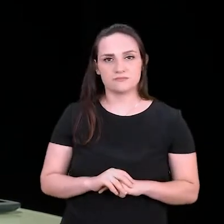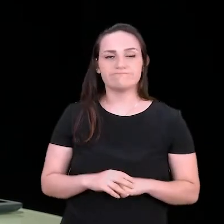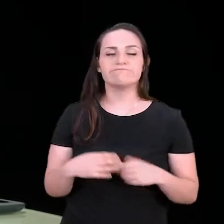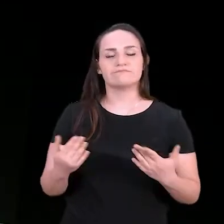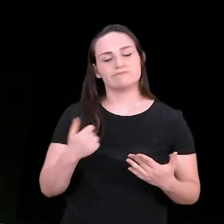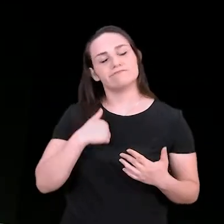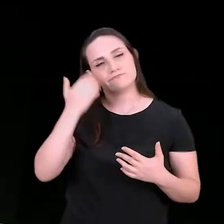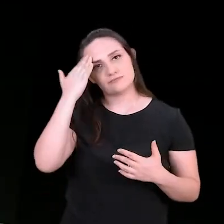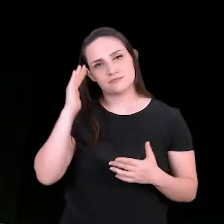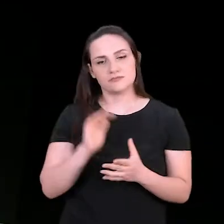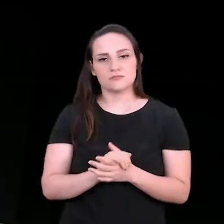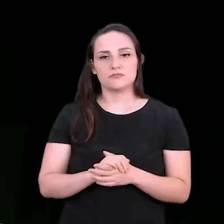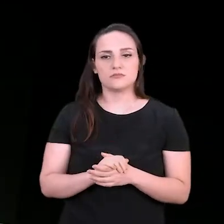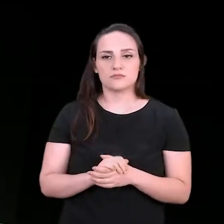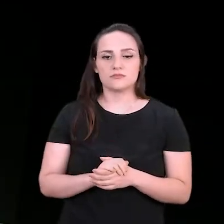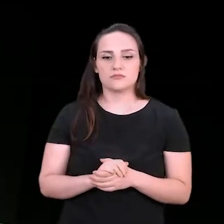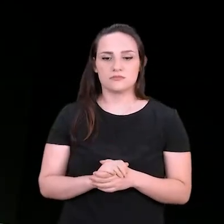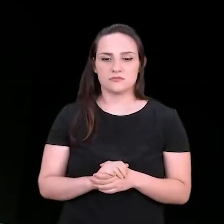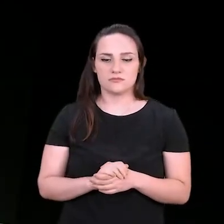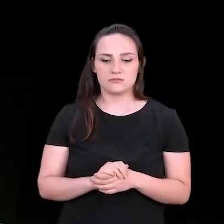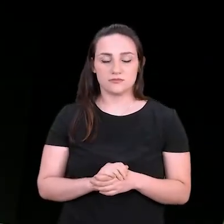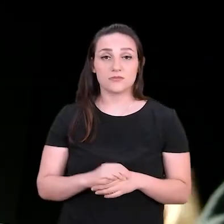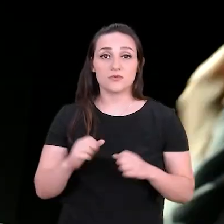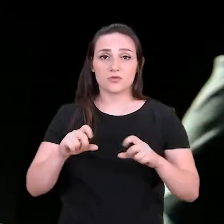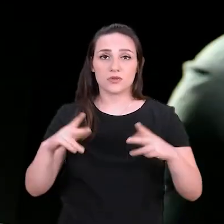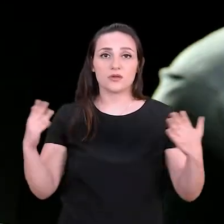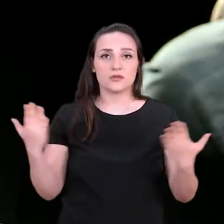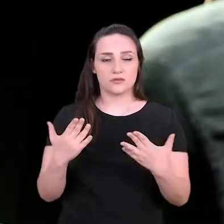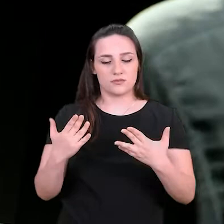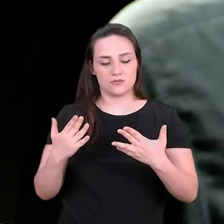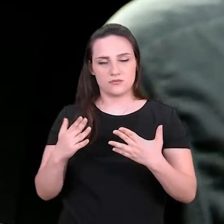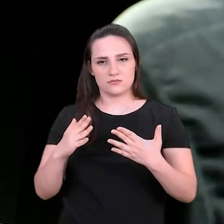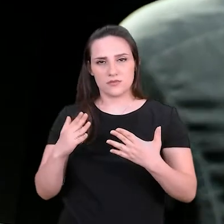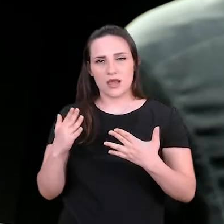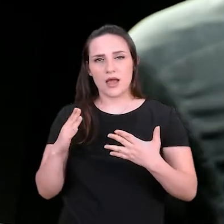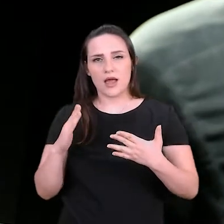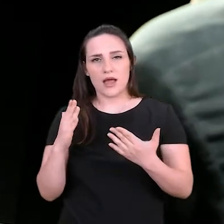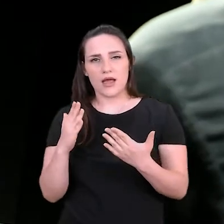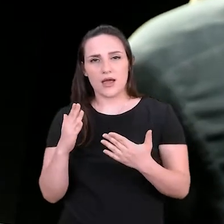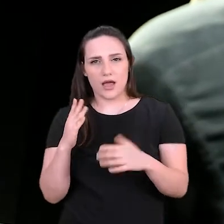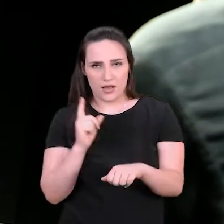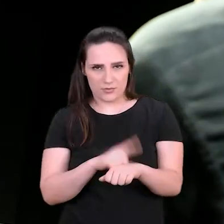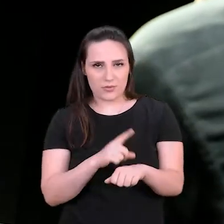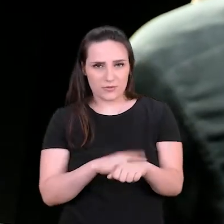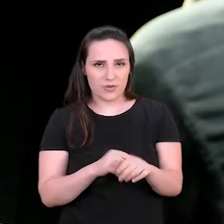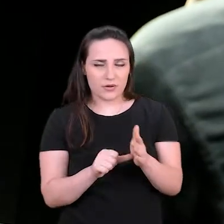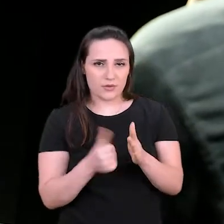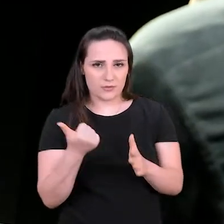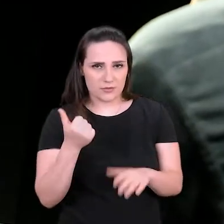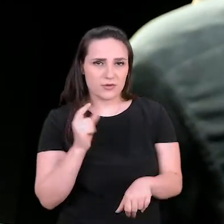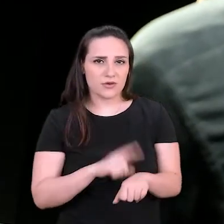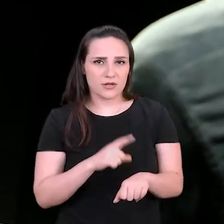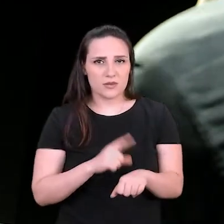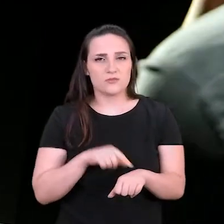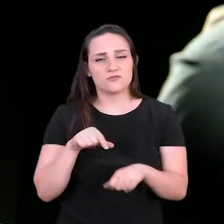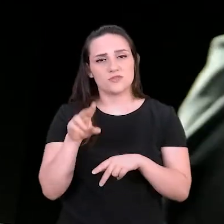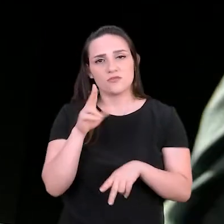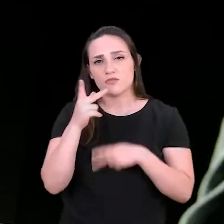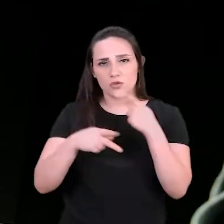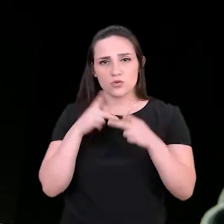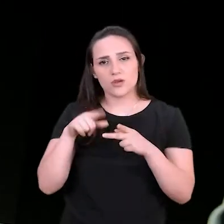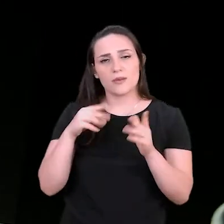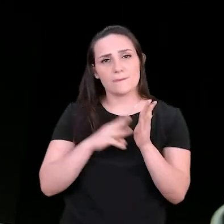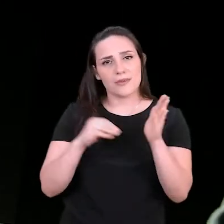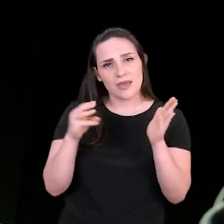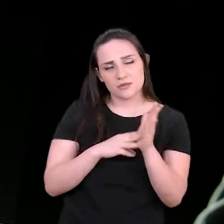pequeno atraso. Entendi. Bom, professor, para a gente encerrar mais essa etapa aqui da nossa conversa sobre questão